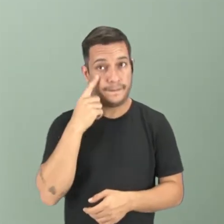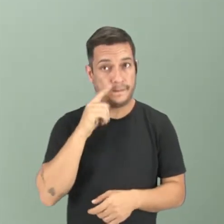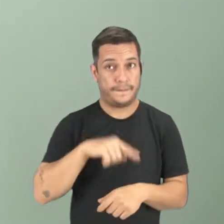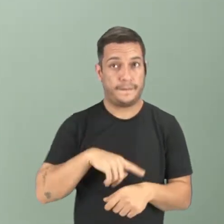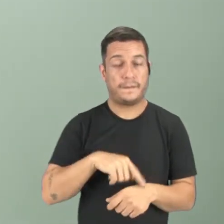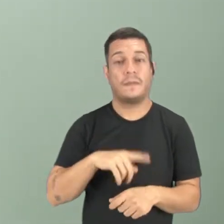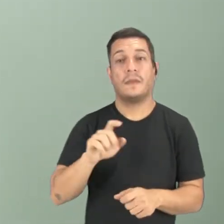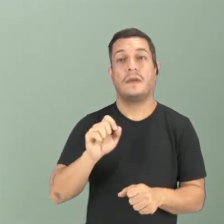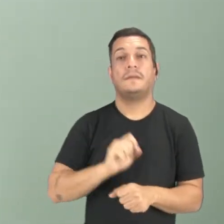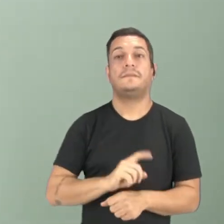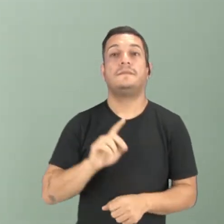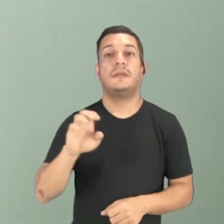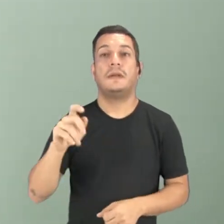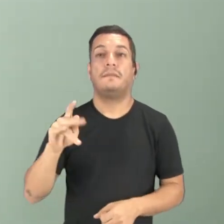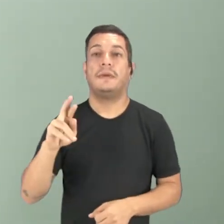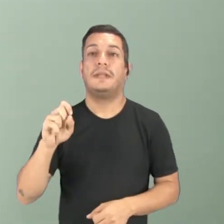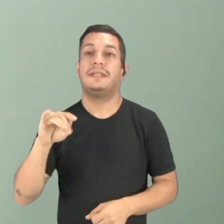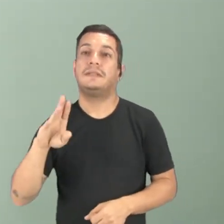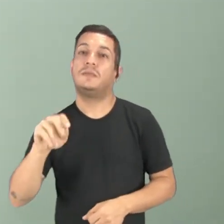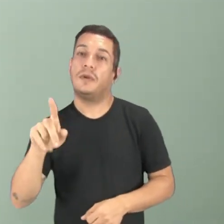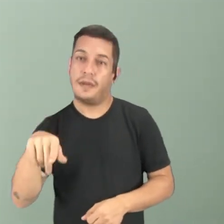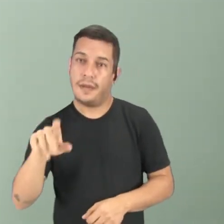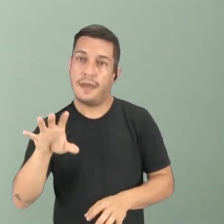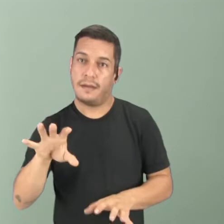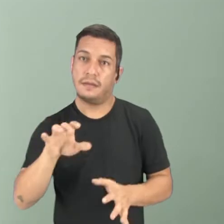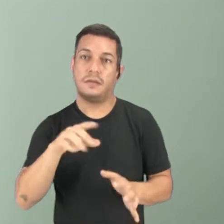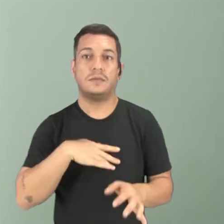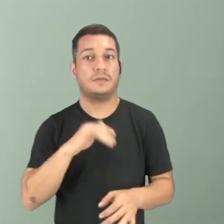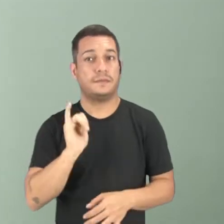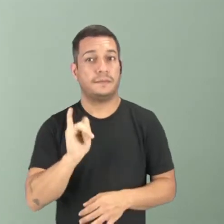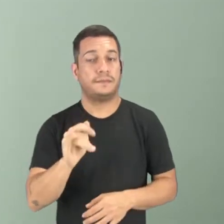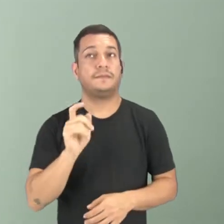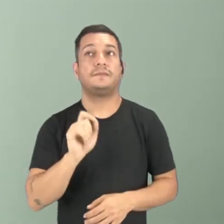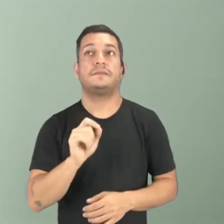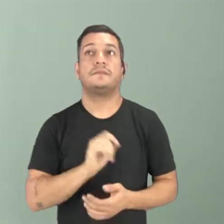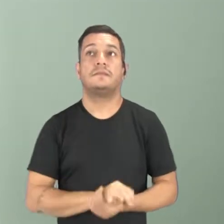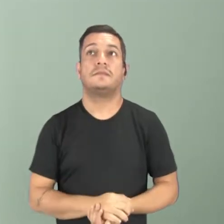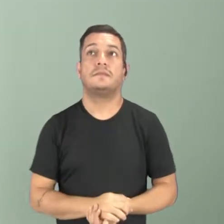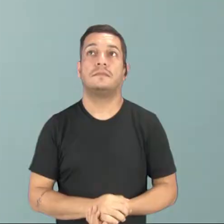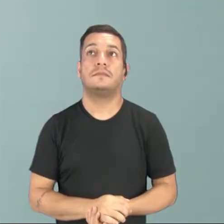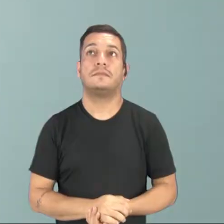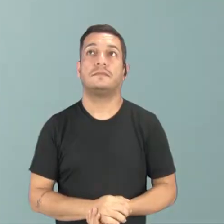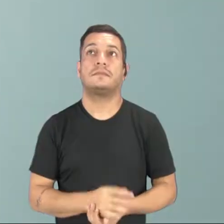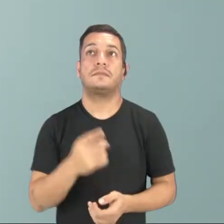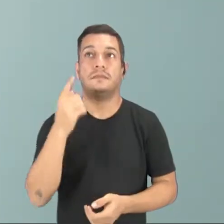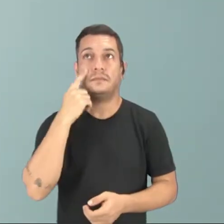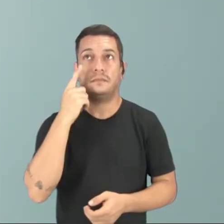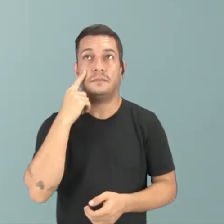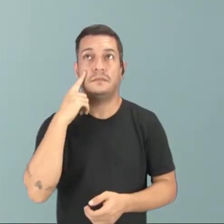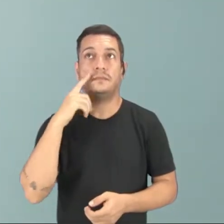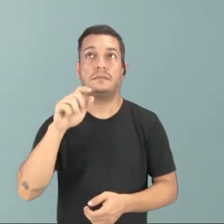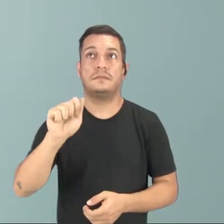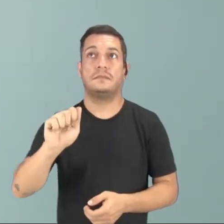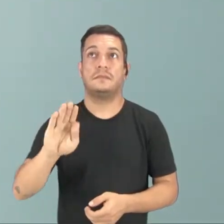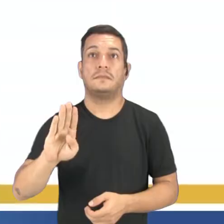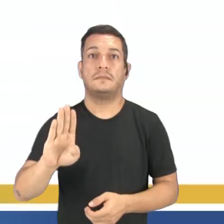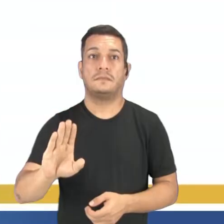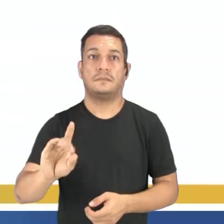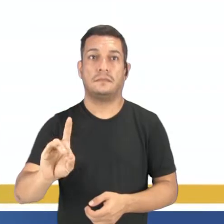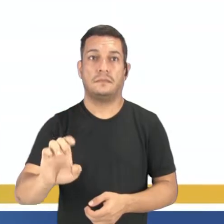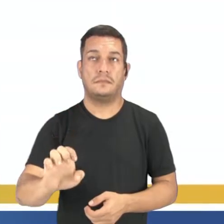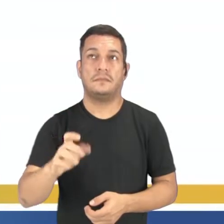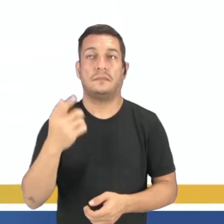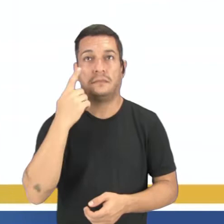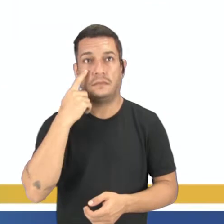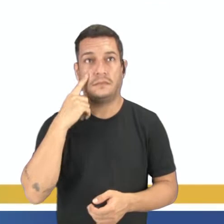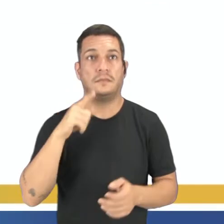mas o empirismo é isso. O que eu sei de empirismo é isso. Então, vamos olhar as alternativas. Calma aí que a gente vai ler o texto. Eu já